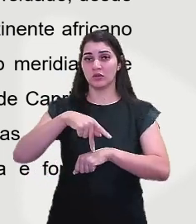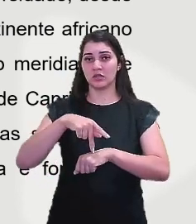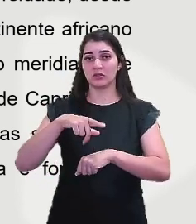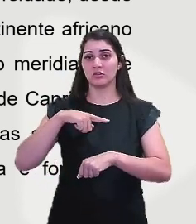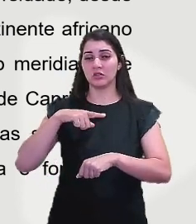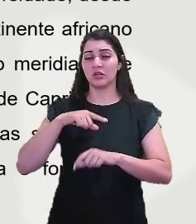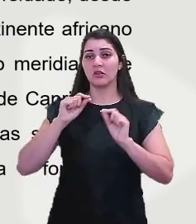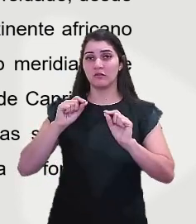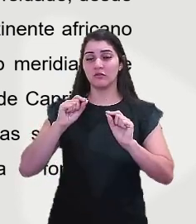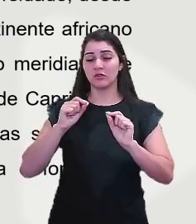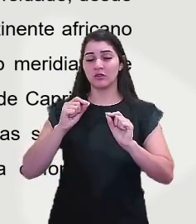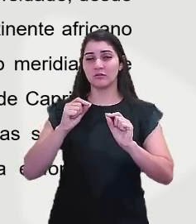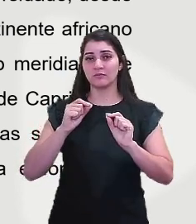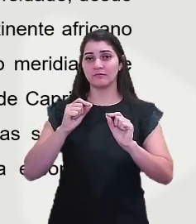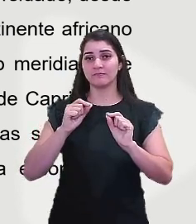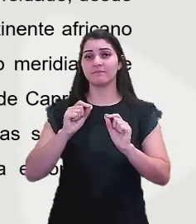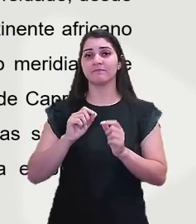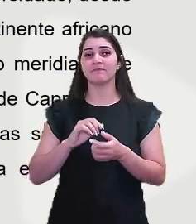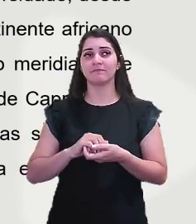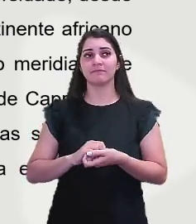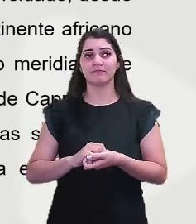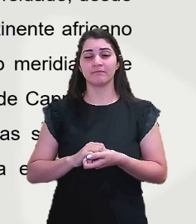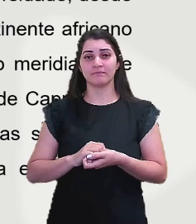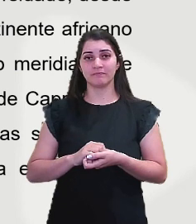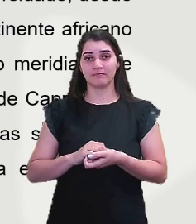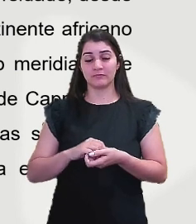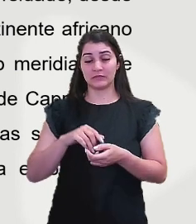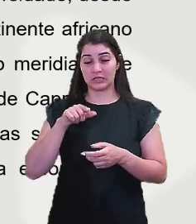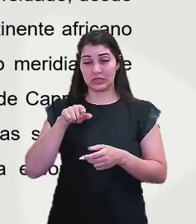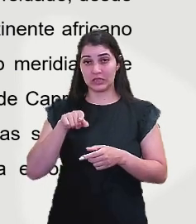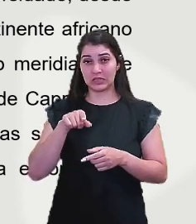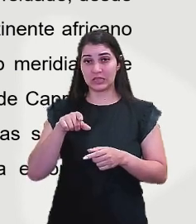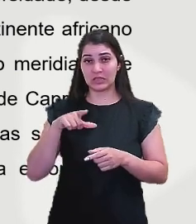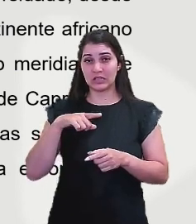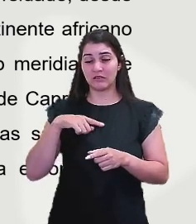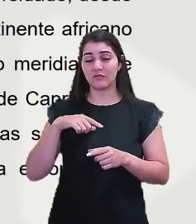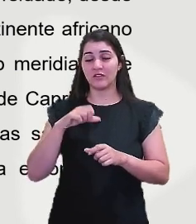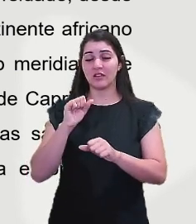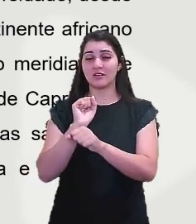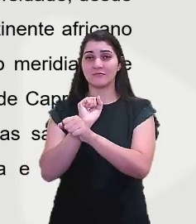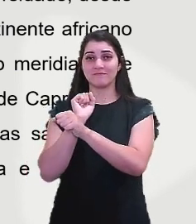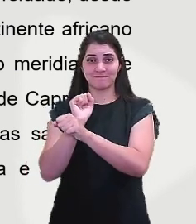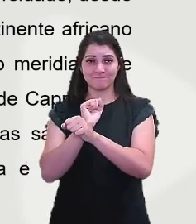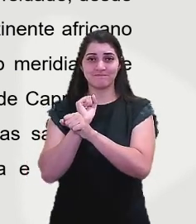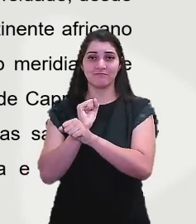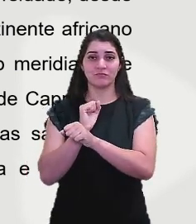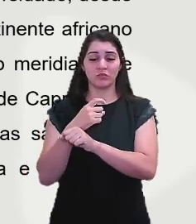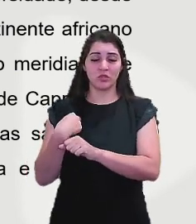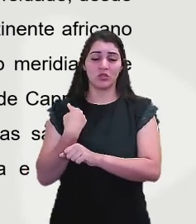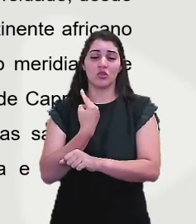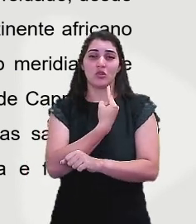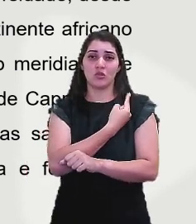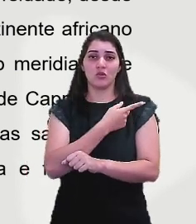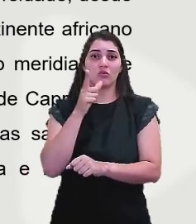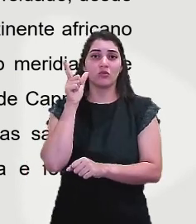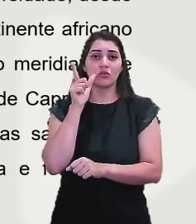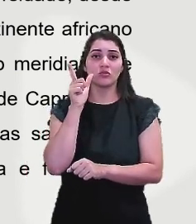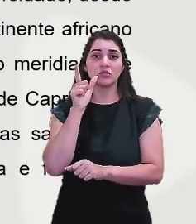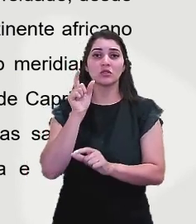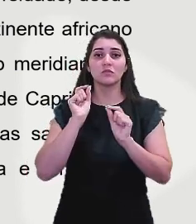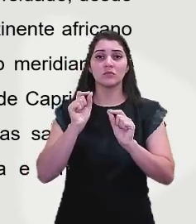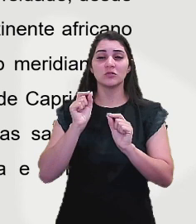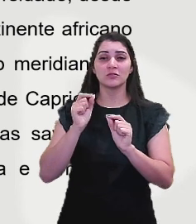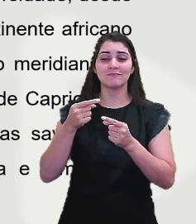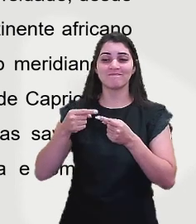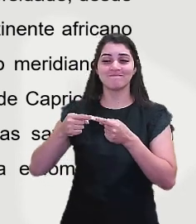desse contexto da escrava. Desculpem, desse contexto da escravidão. Nós conseguimos